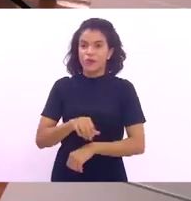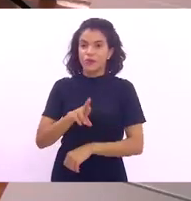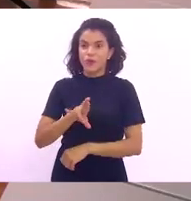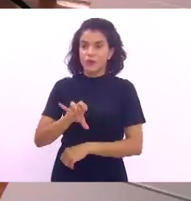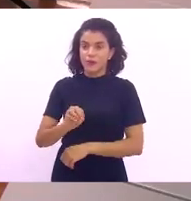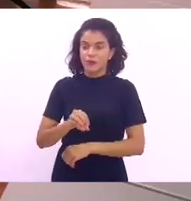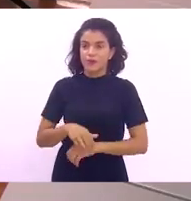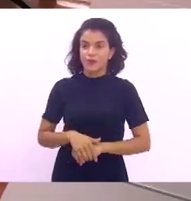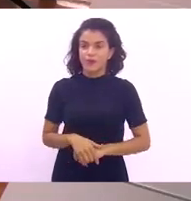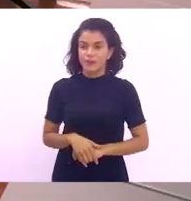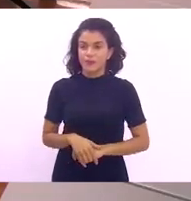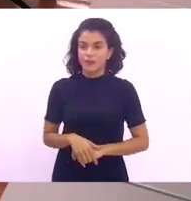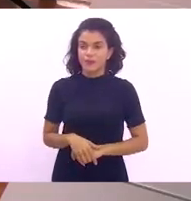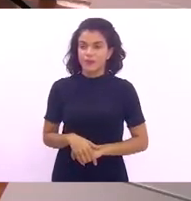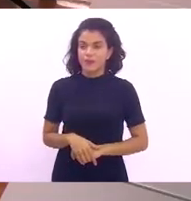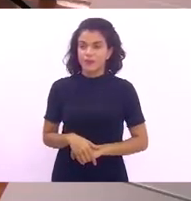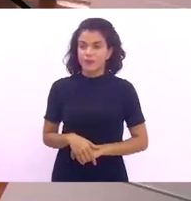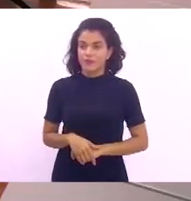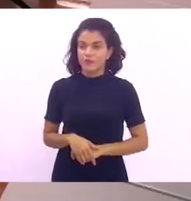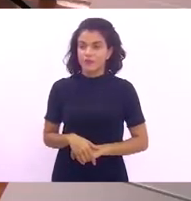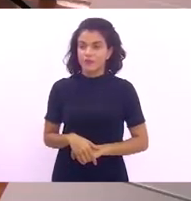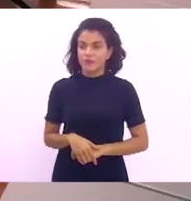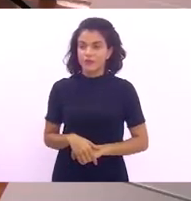Janeiro já chegou